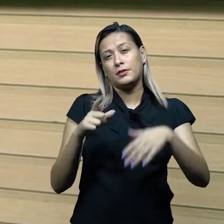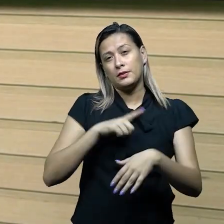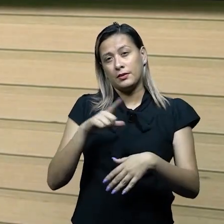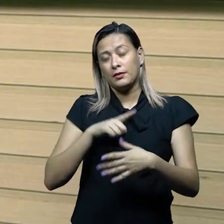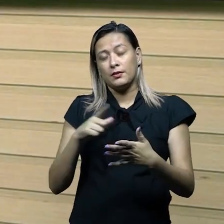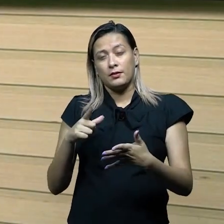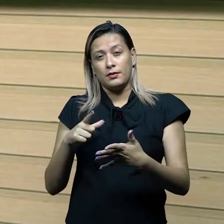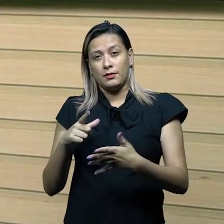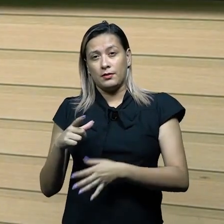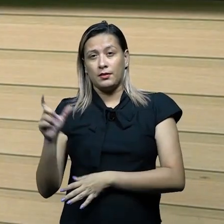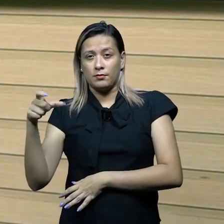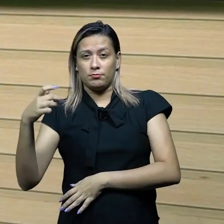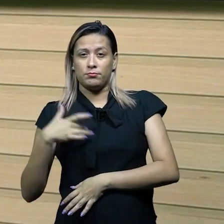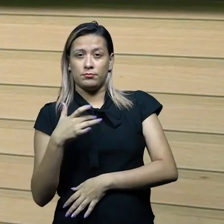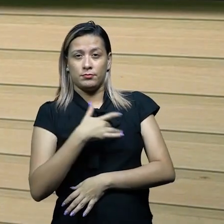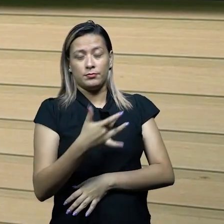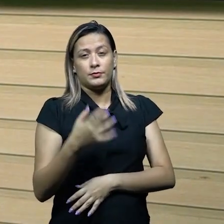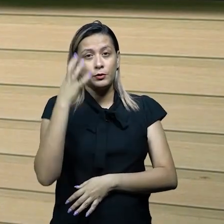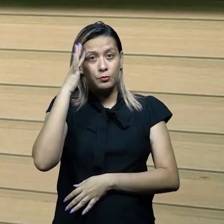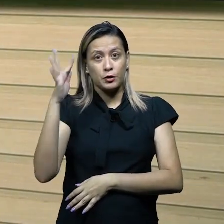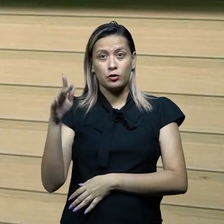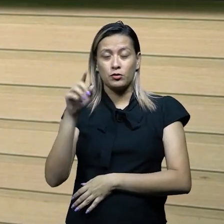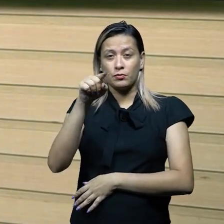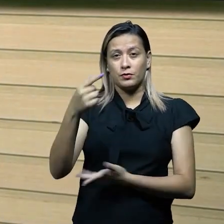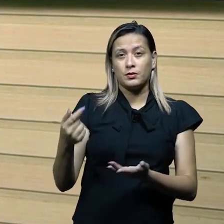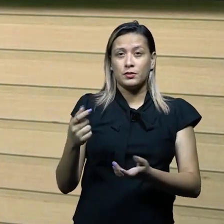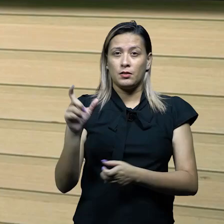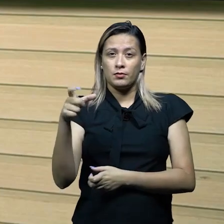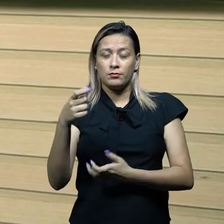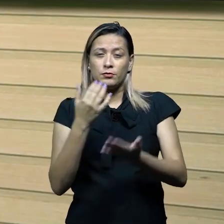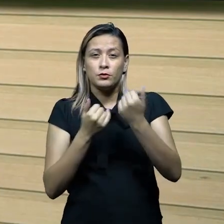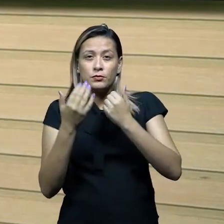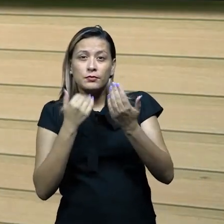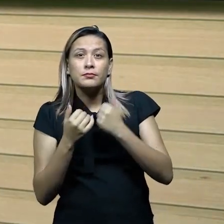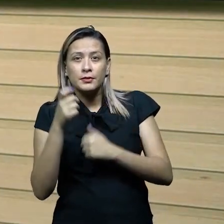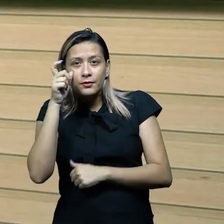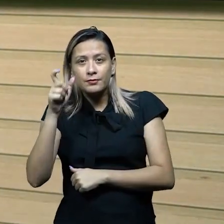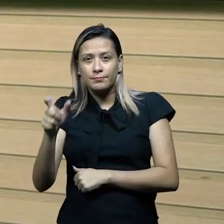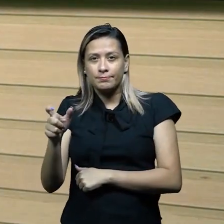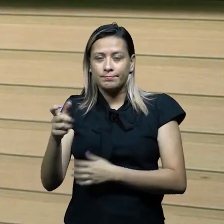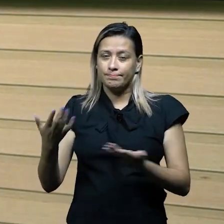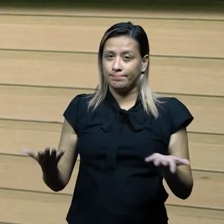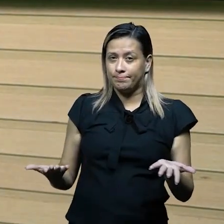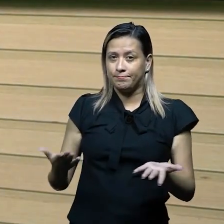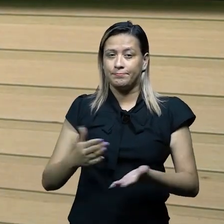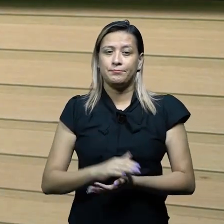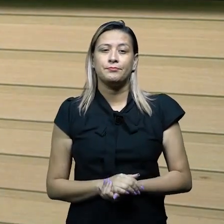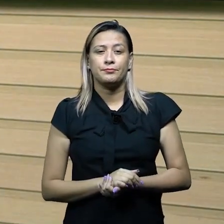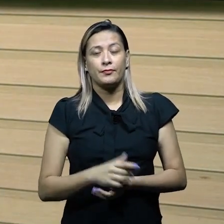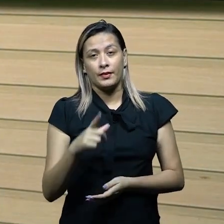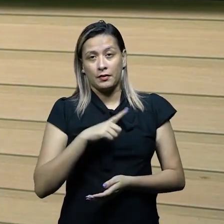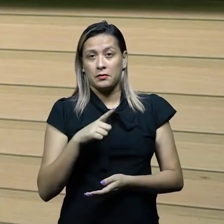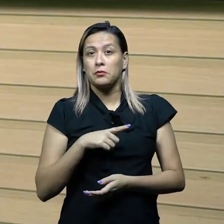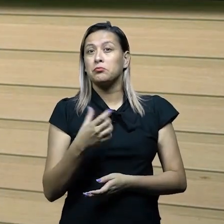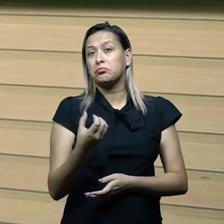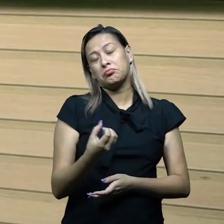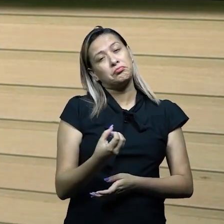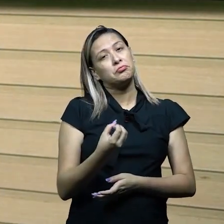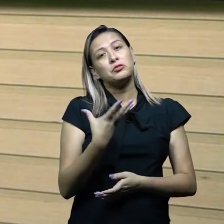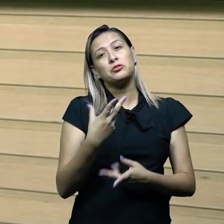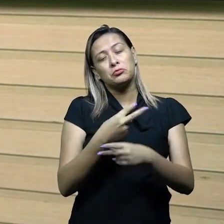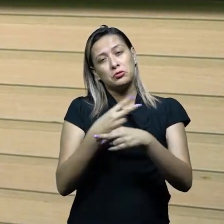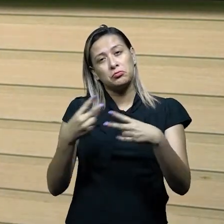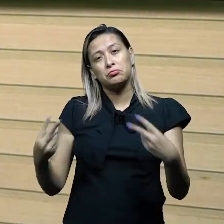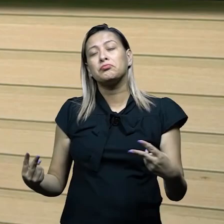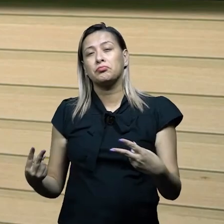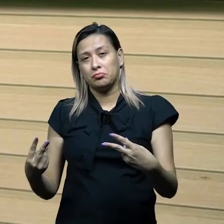plano de saúde? Não é interessante? Imagine você receber um bom ticket de alimentação, não é interessante? Então tem vários